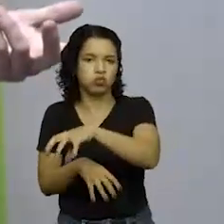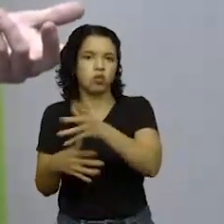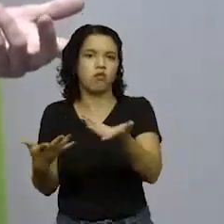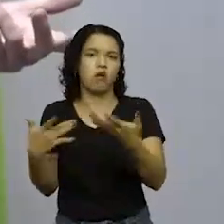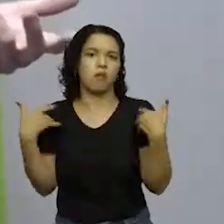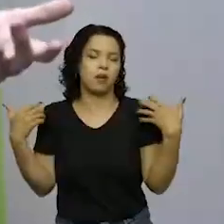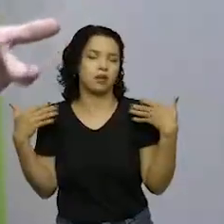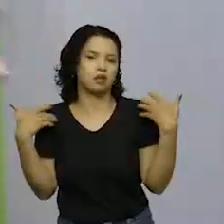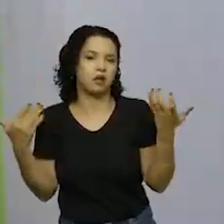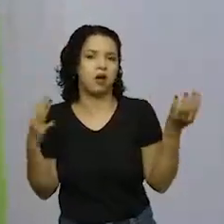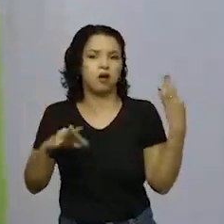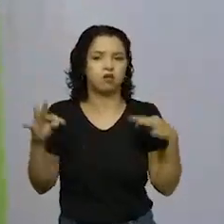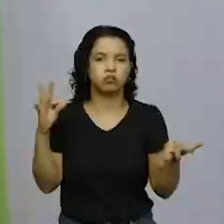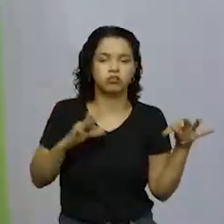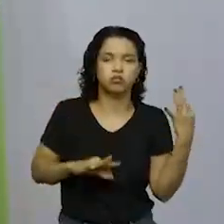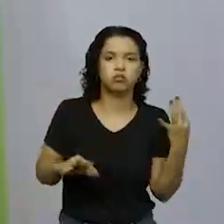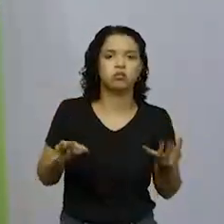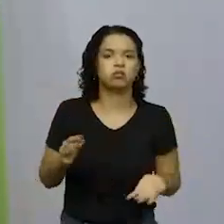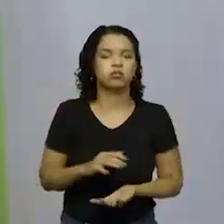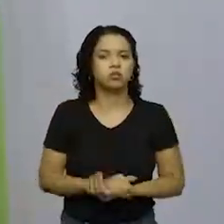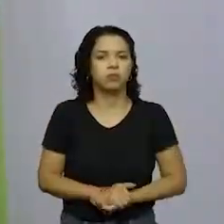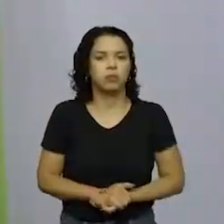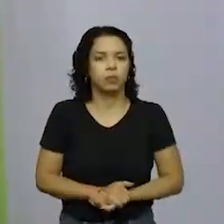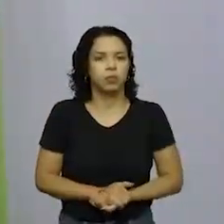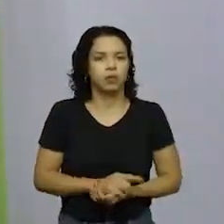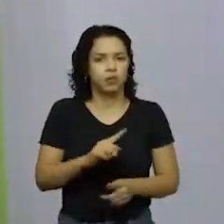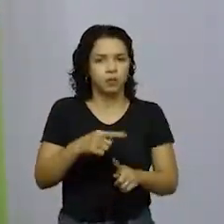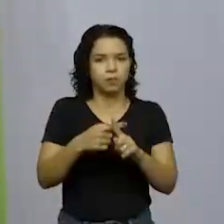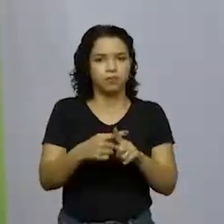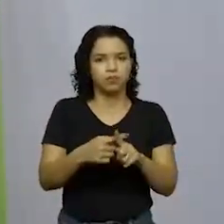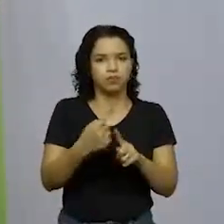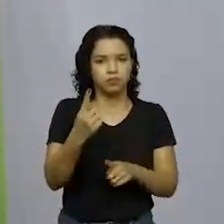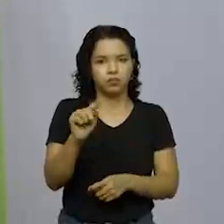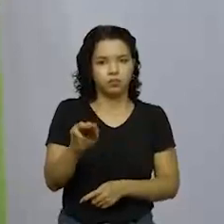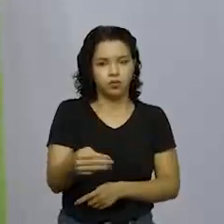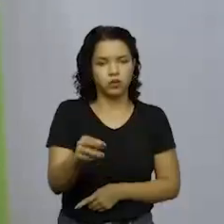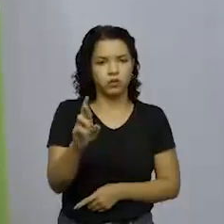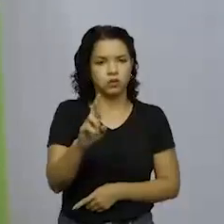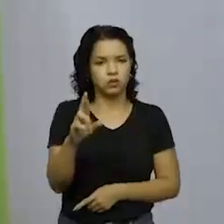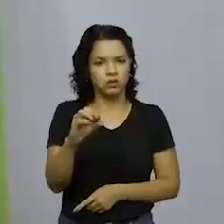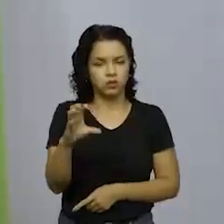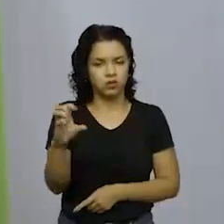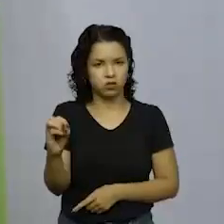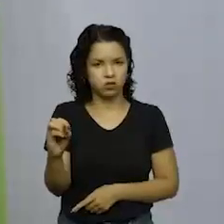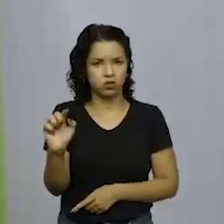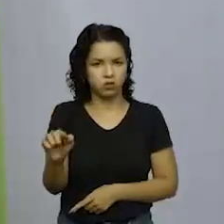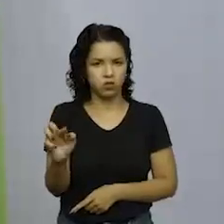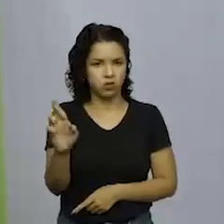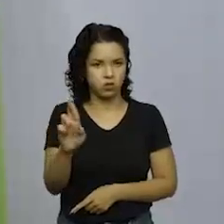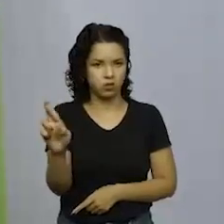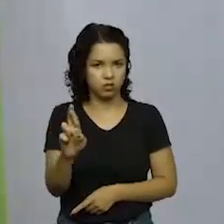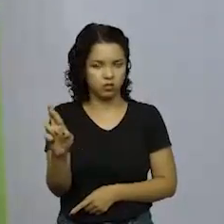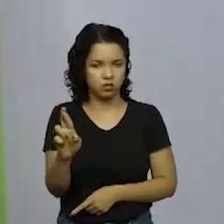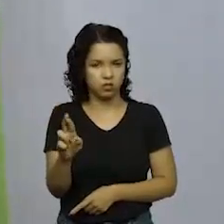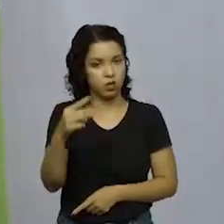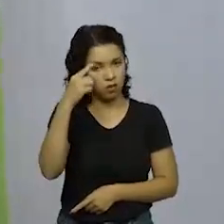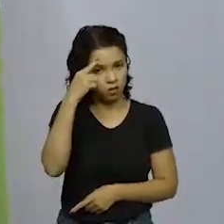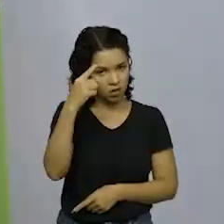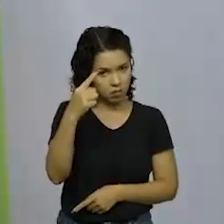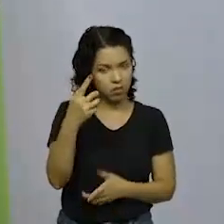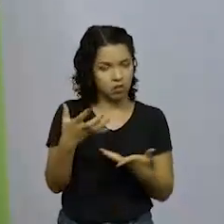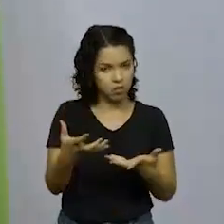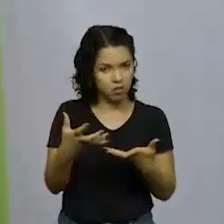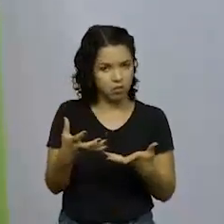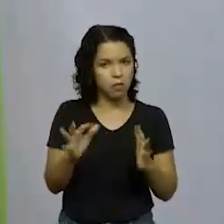turístico. Um aditivo de 1 milhão e 800 mil reais, dinheiro do catarinense. E eu quero lembrar, só